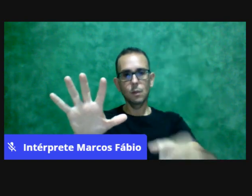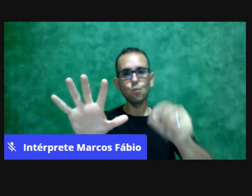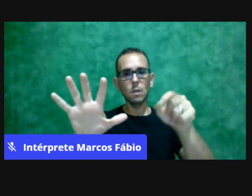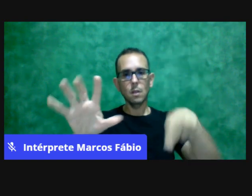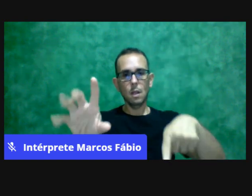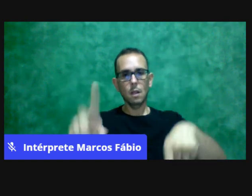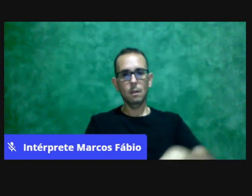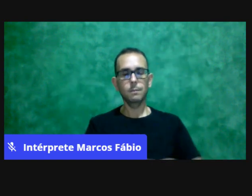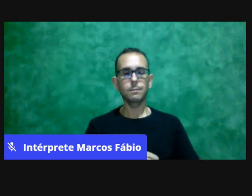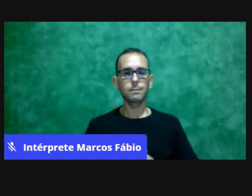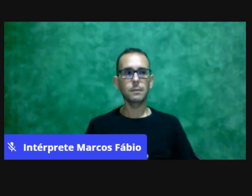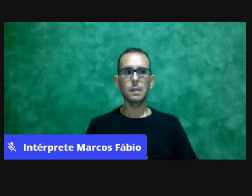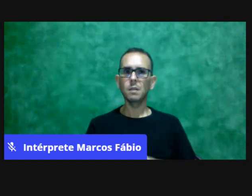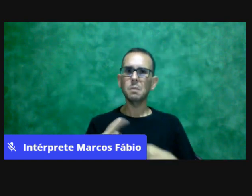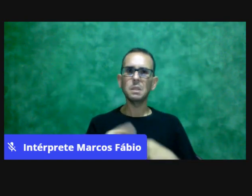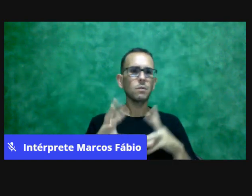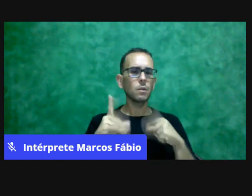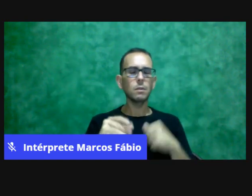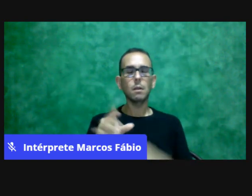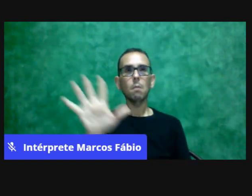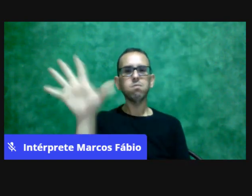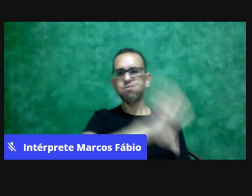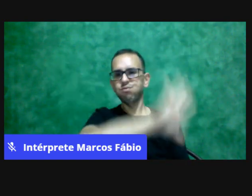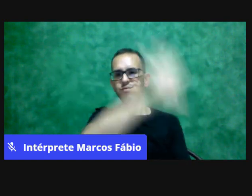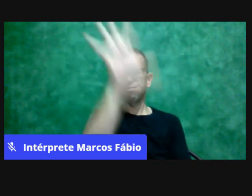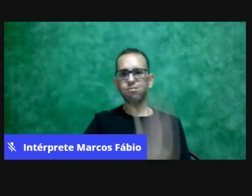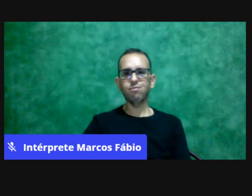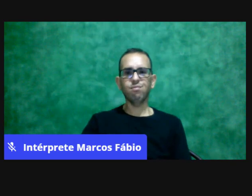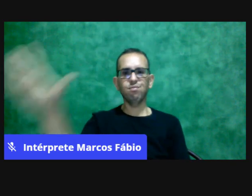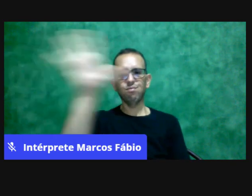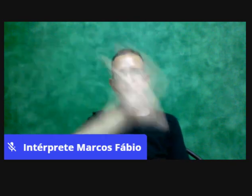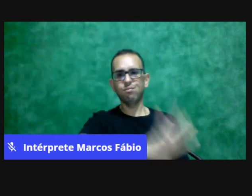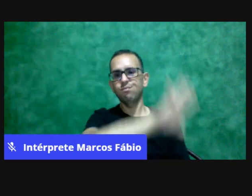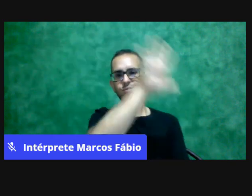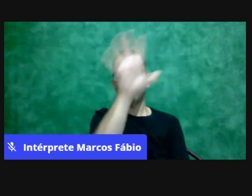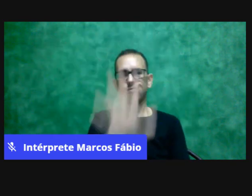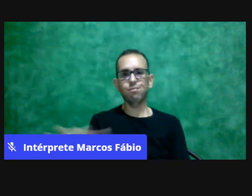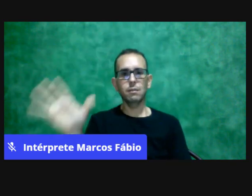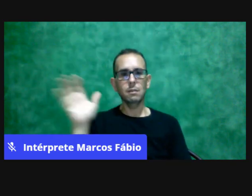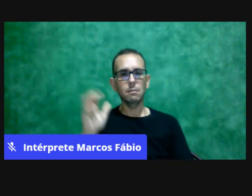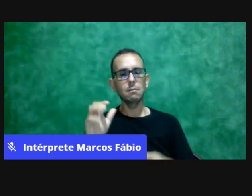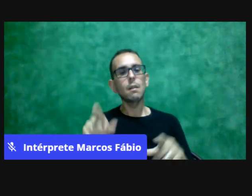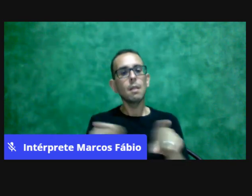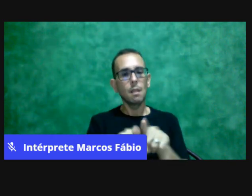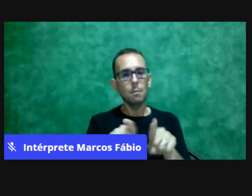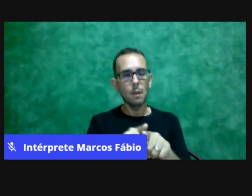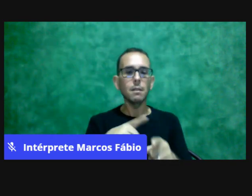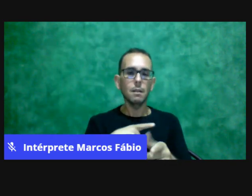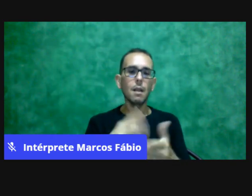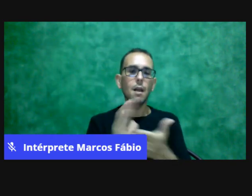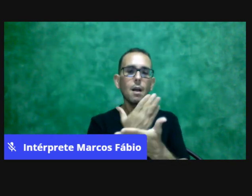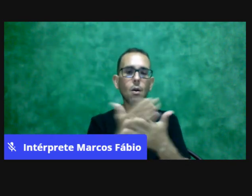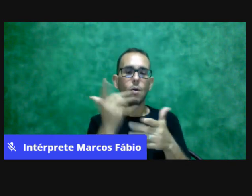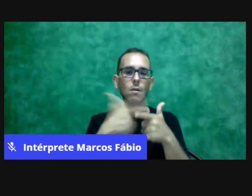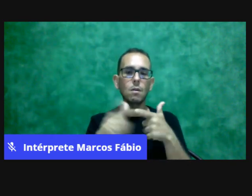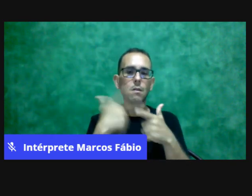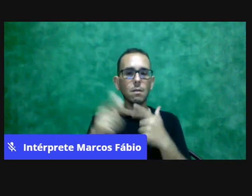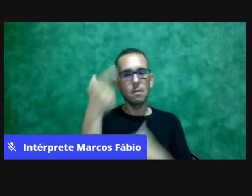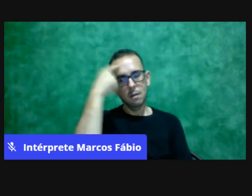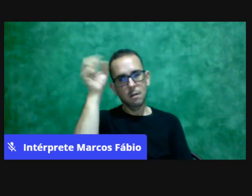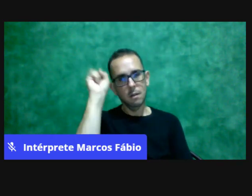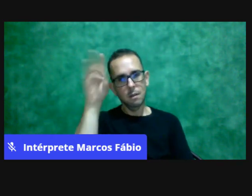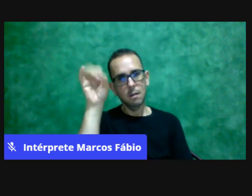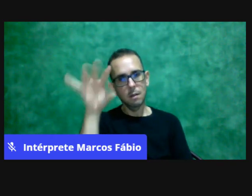mostrar. Senão, tudo que ele vai ver é um borrão. É um borrão. E aí a gente tem alguns problemas, dor de cabeça, dor